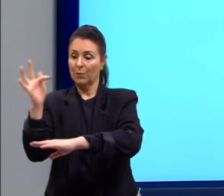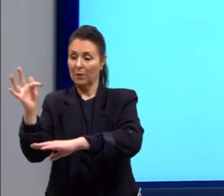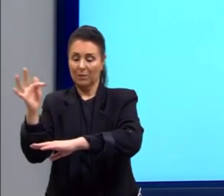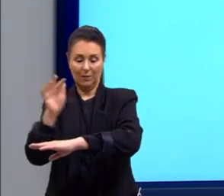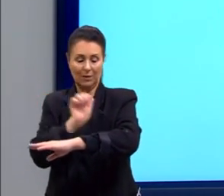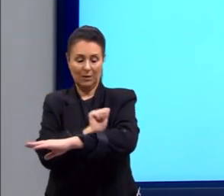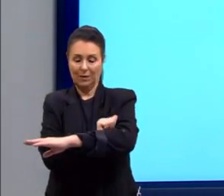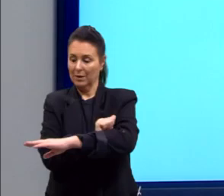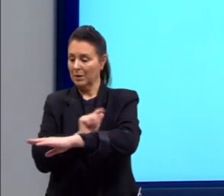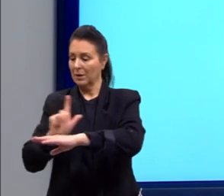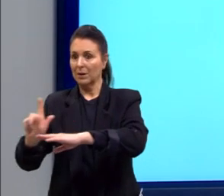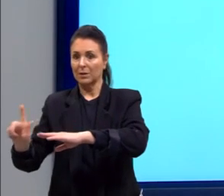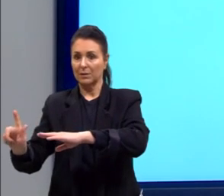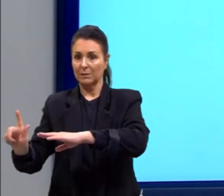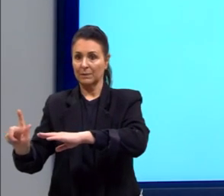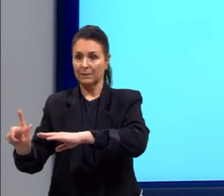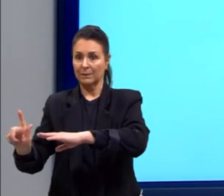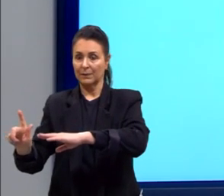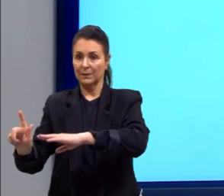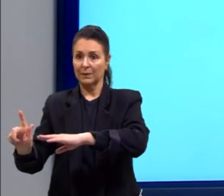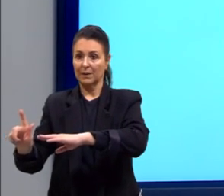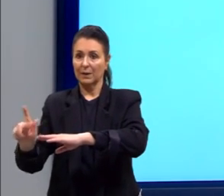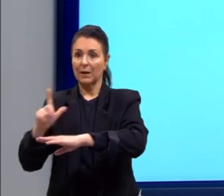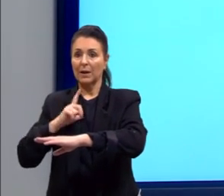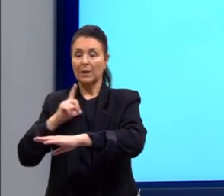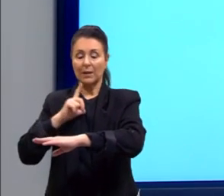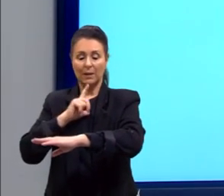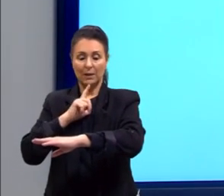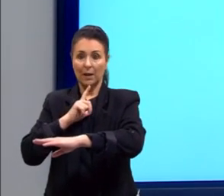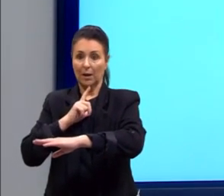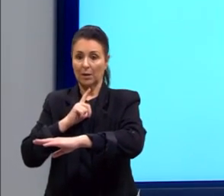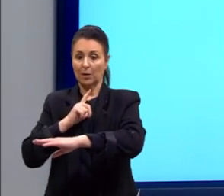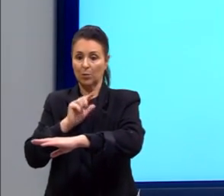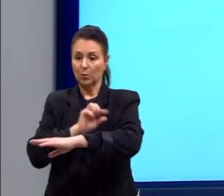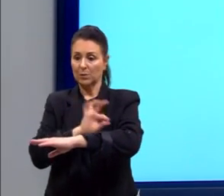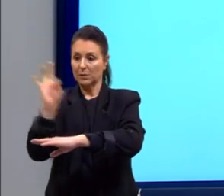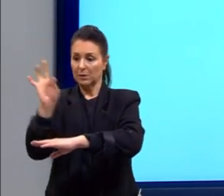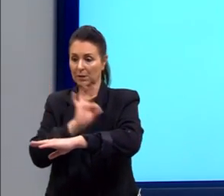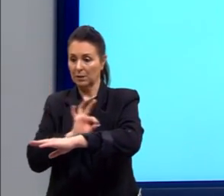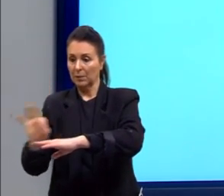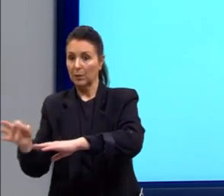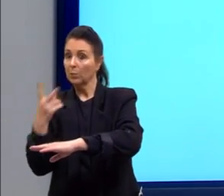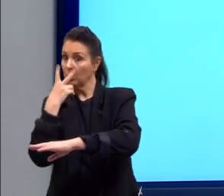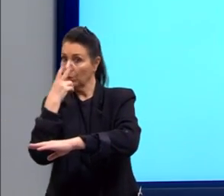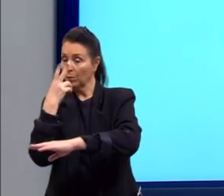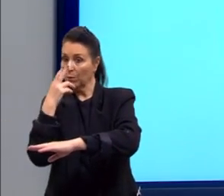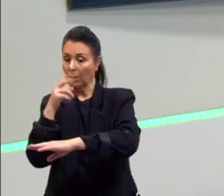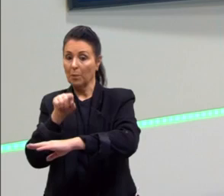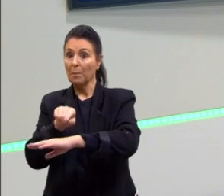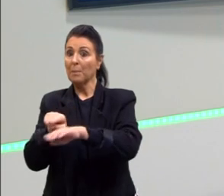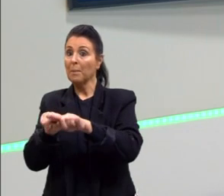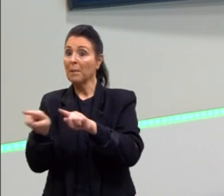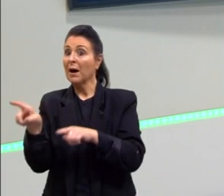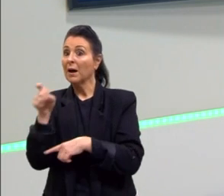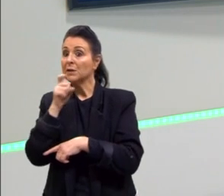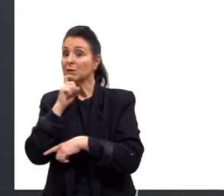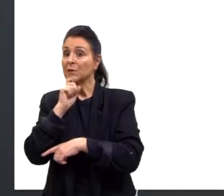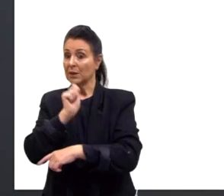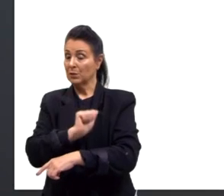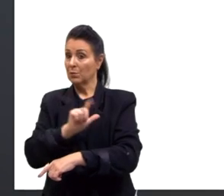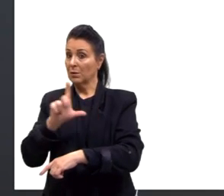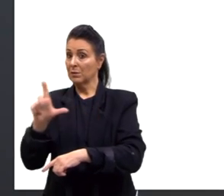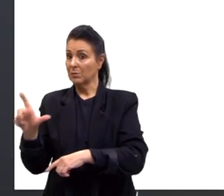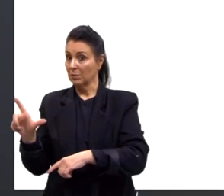a g bom possuem o segmento em comum mas Observe que o ângulo verde e o ângulo